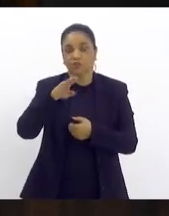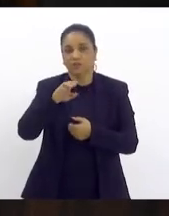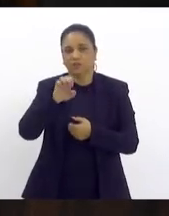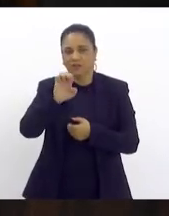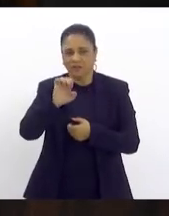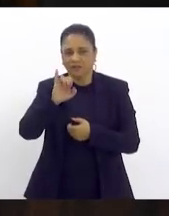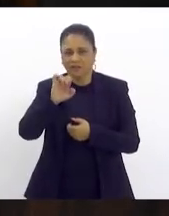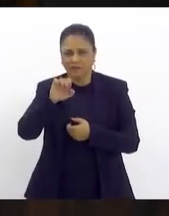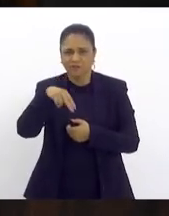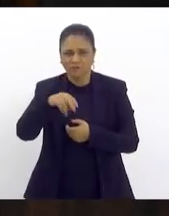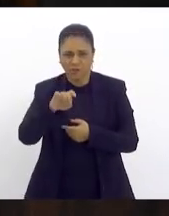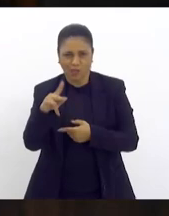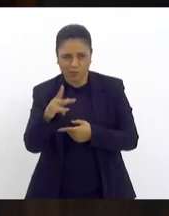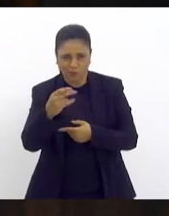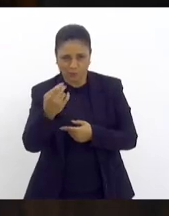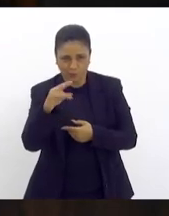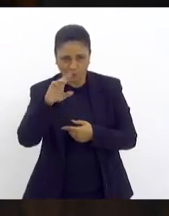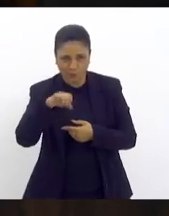Janeiro